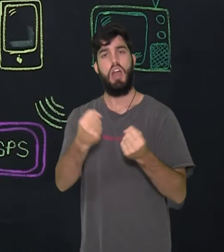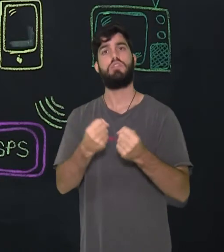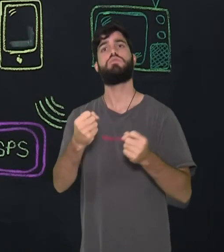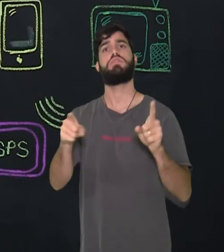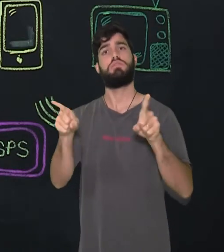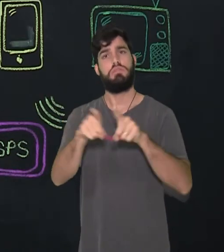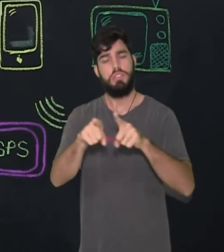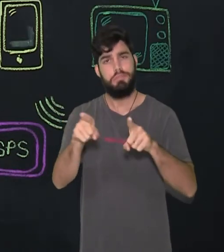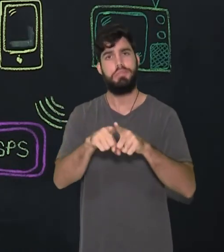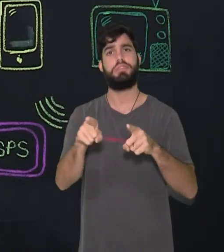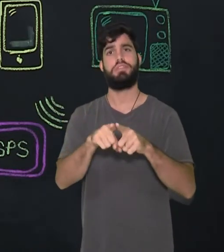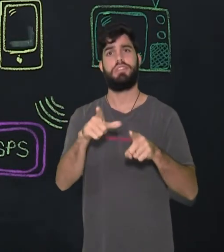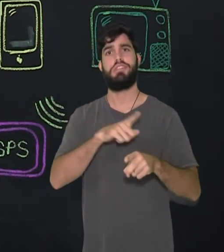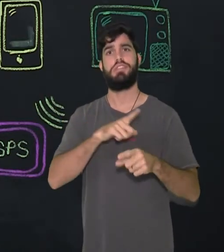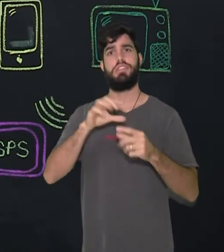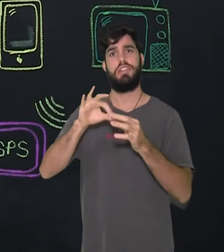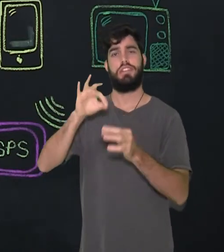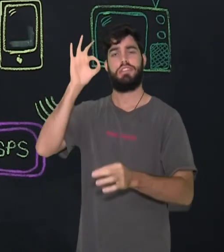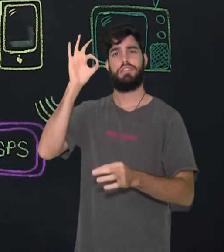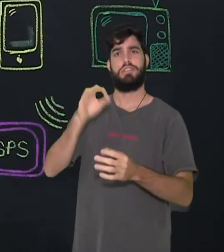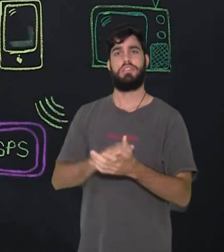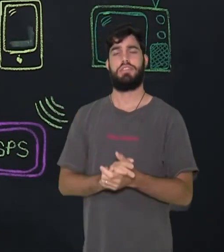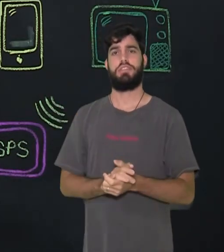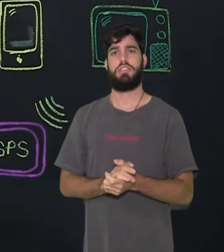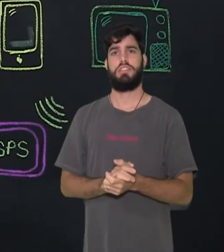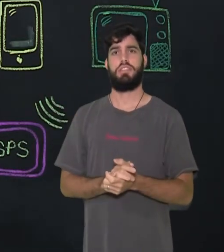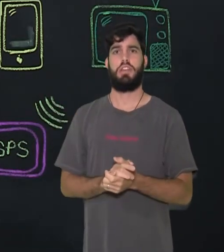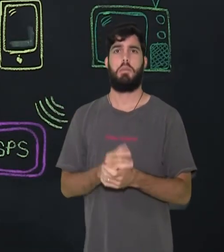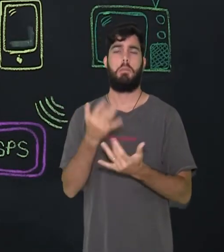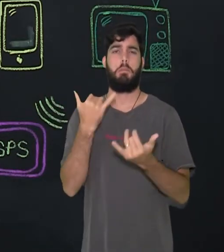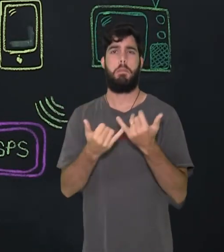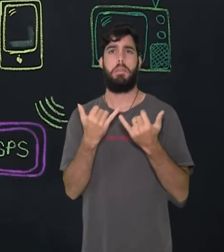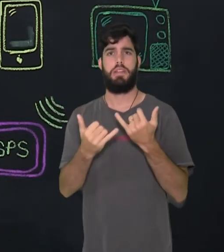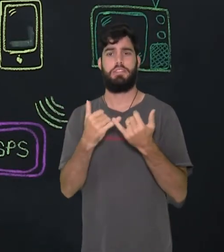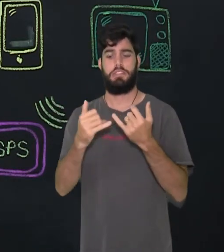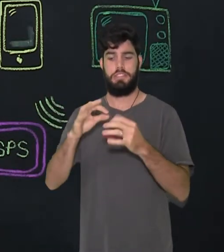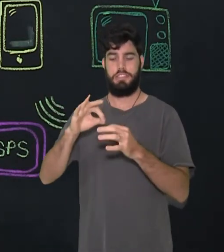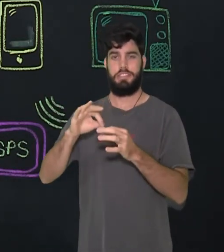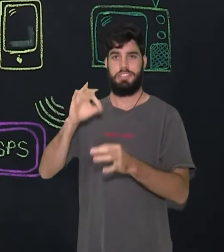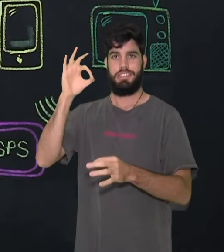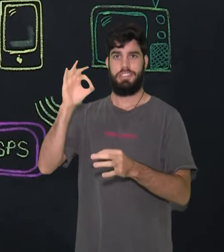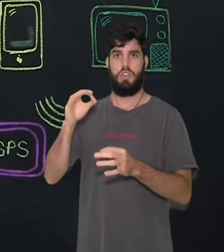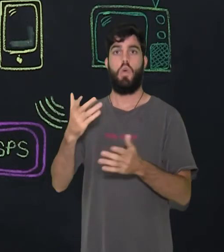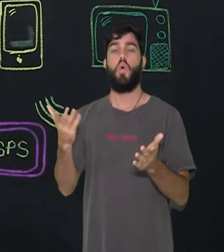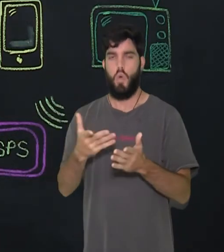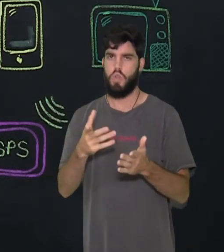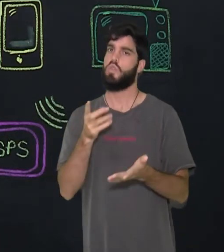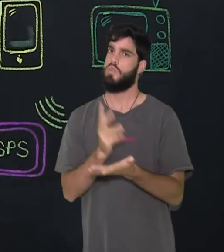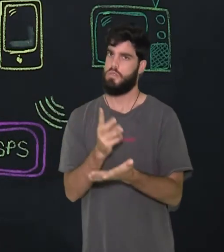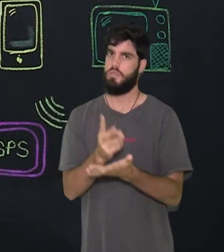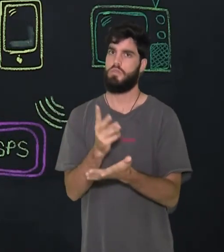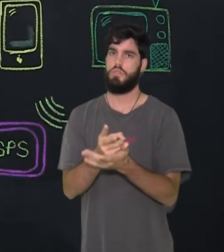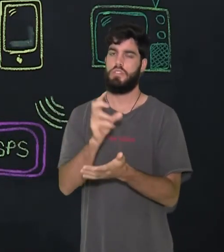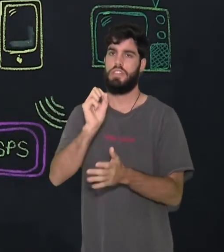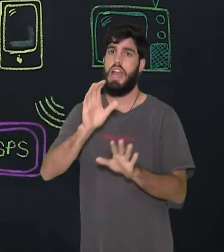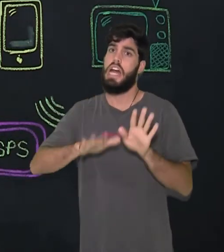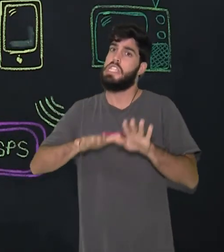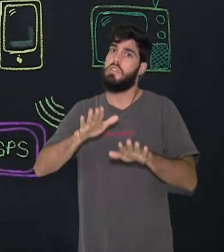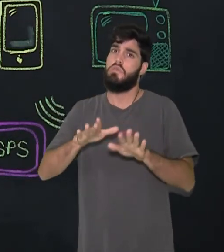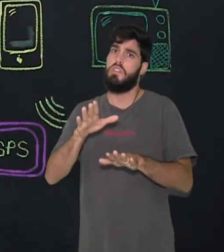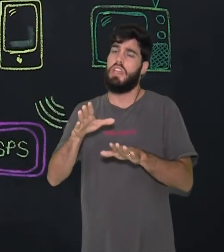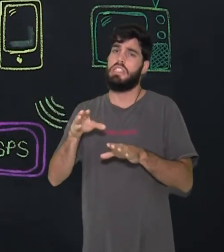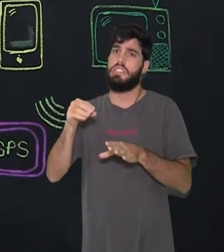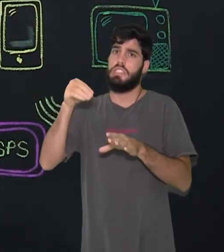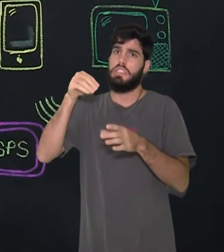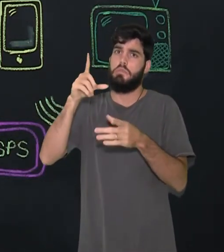antena. Se você é um curioso e vai lá olhar, se ainda puxava a anteninha, parecia um sucesso garantido. Tem antena hoje? Tem, às vezes menorzinha que fica na parte mais